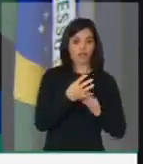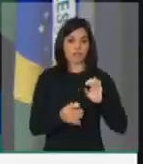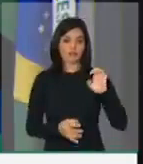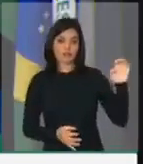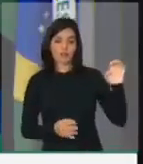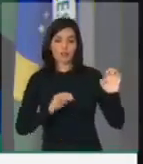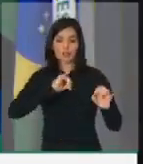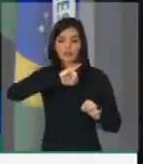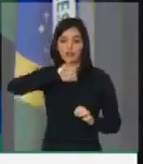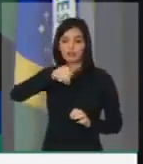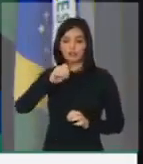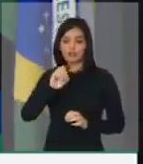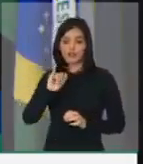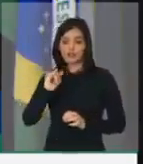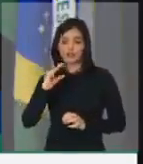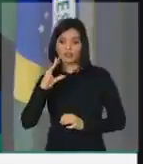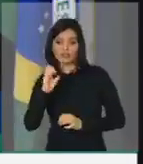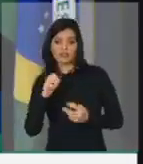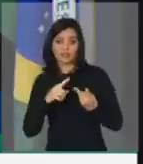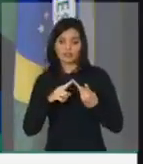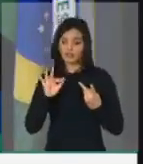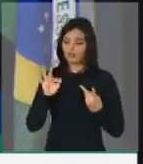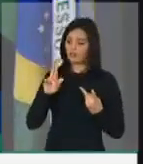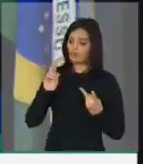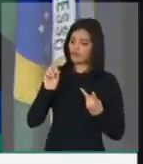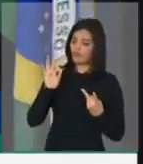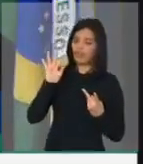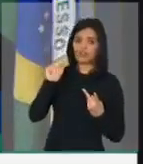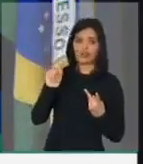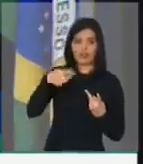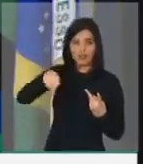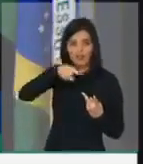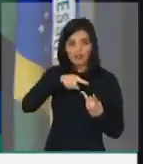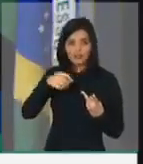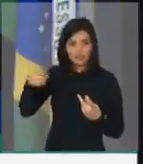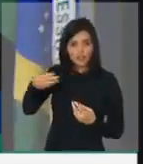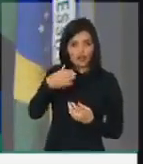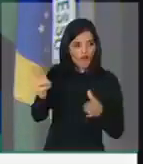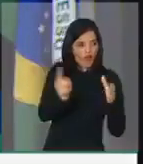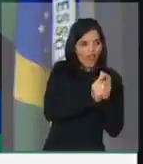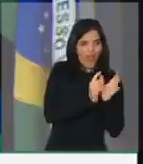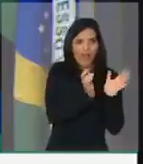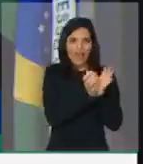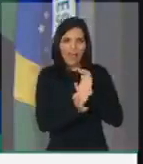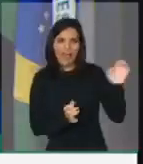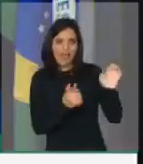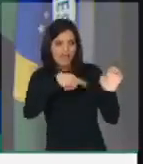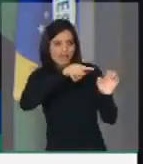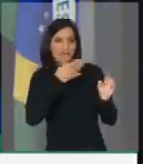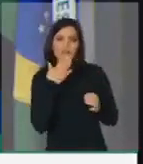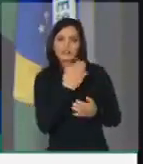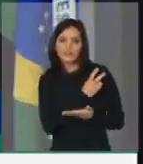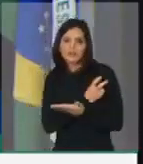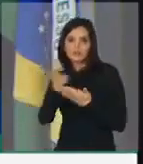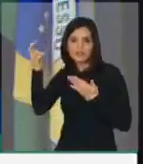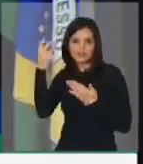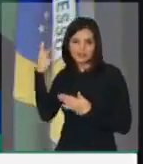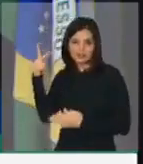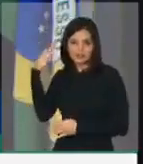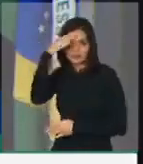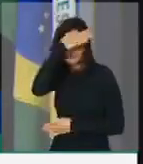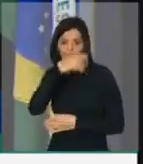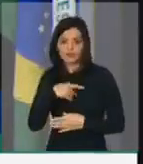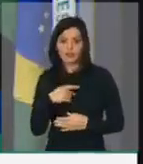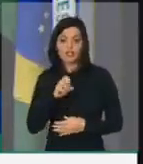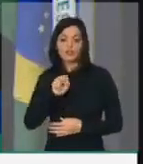Joice Frota todos pedindo o impeachment do presidente bolsonaro super pedido de